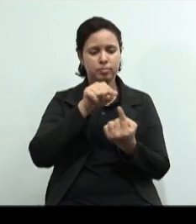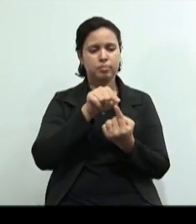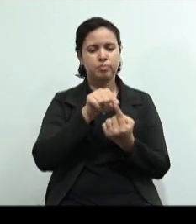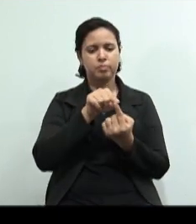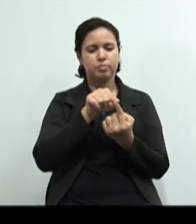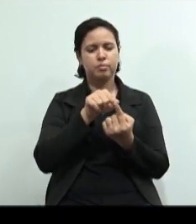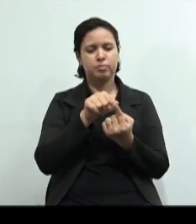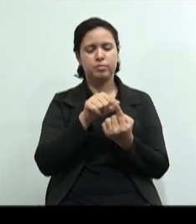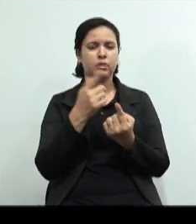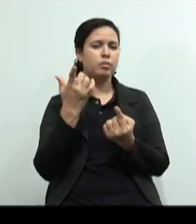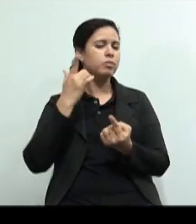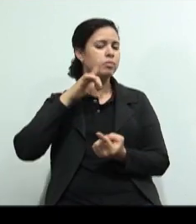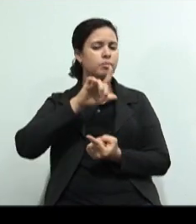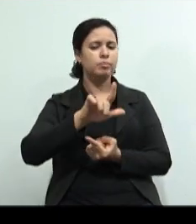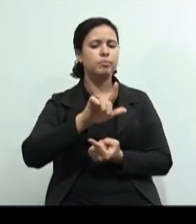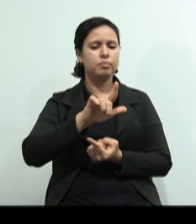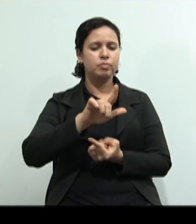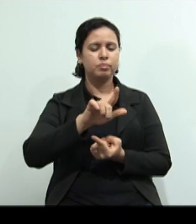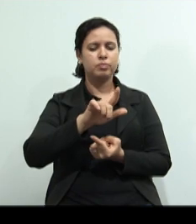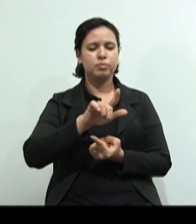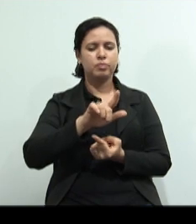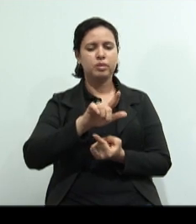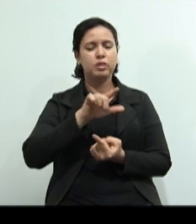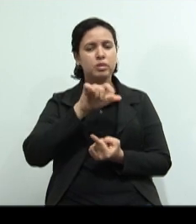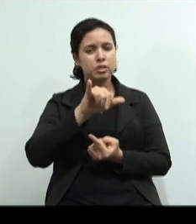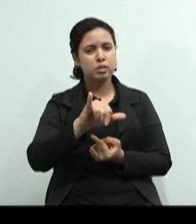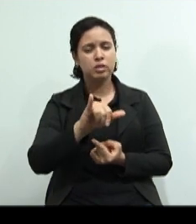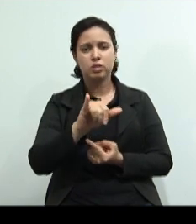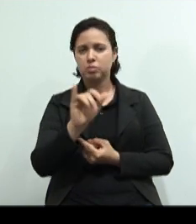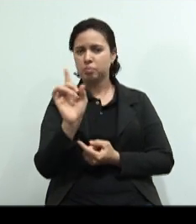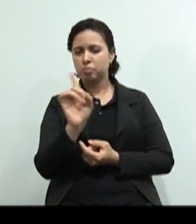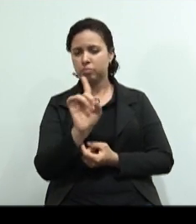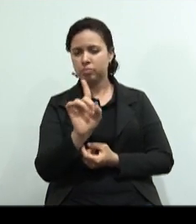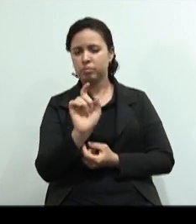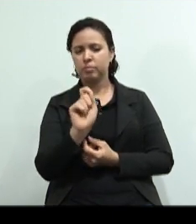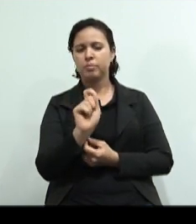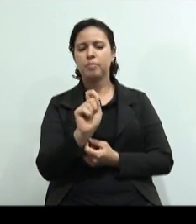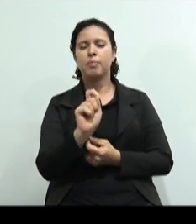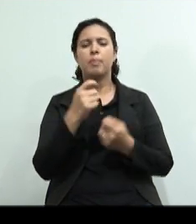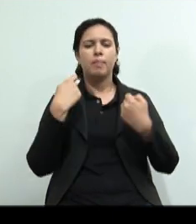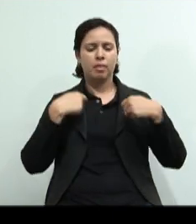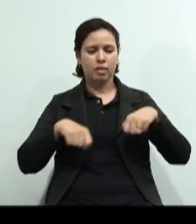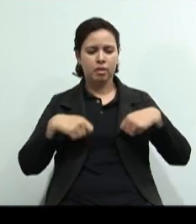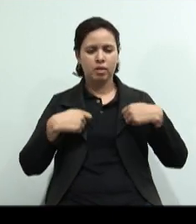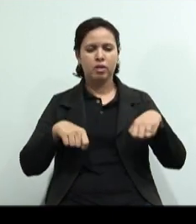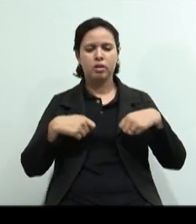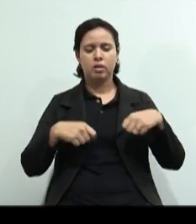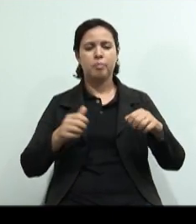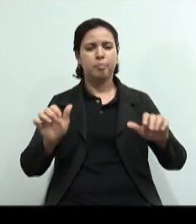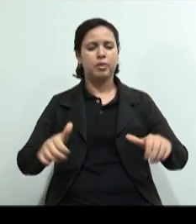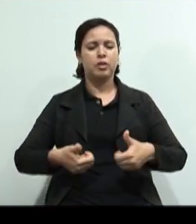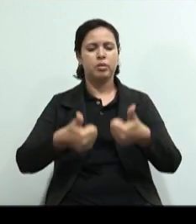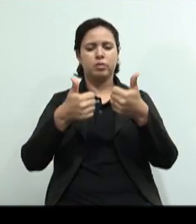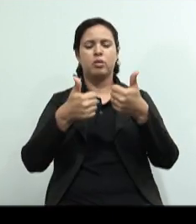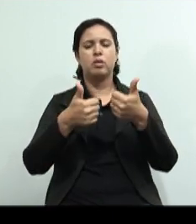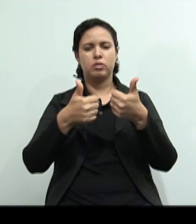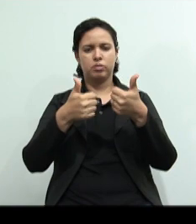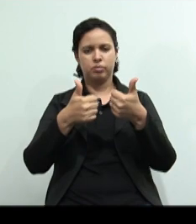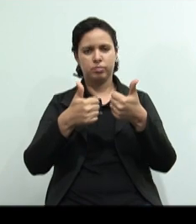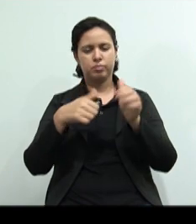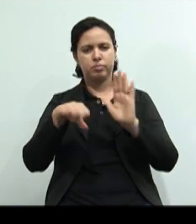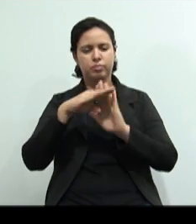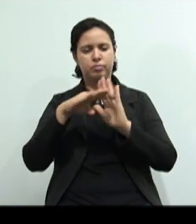objetivos foram atingidos. Caso contrário, eles devem ser melhorados e